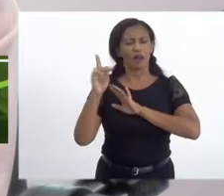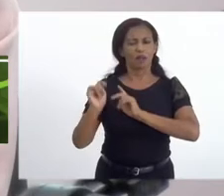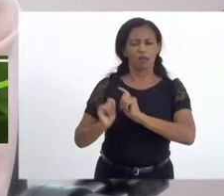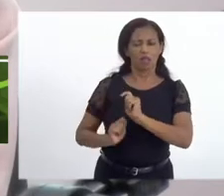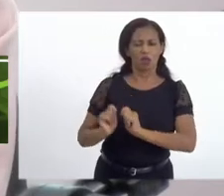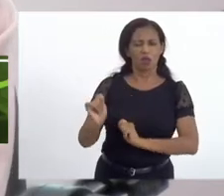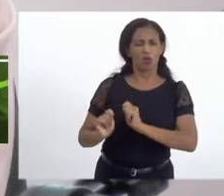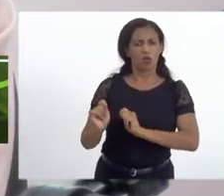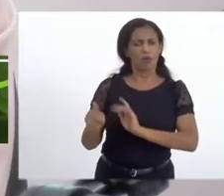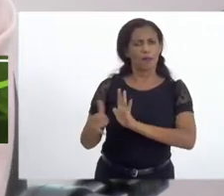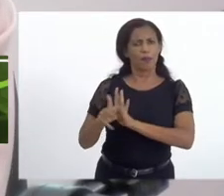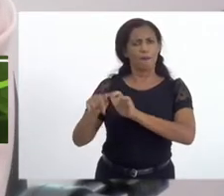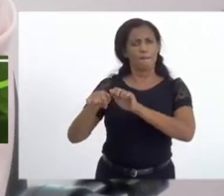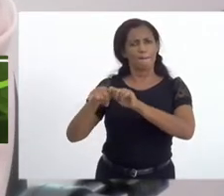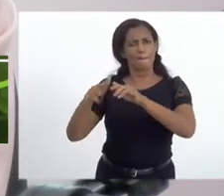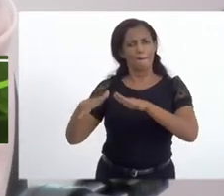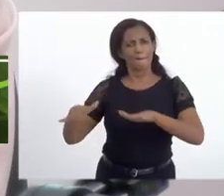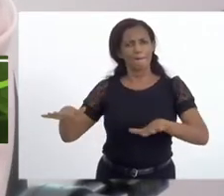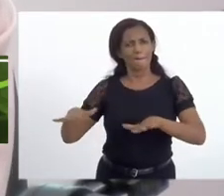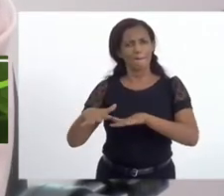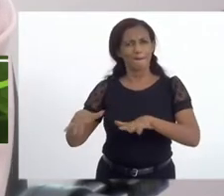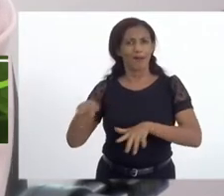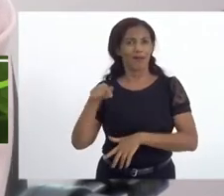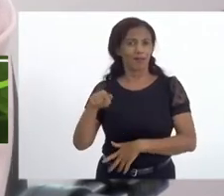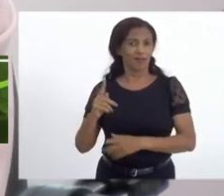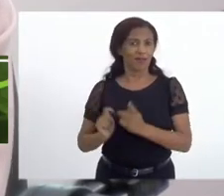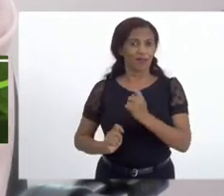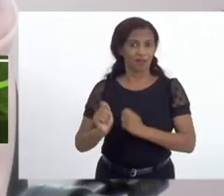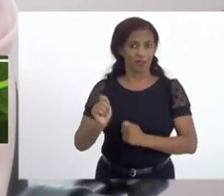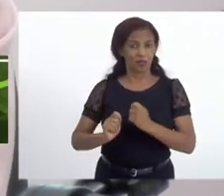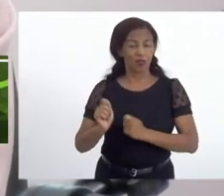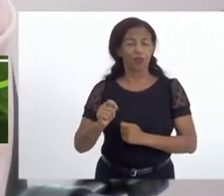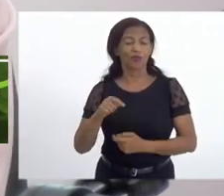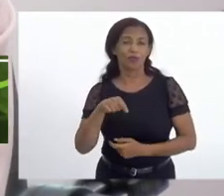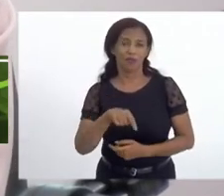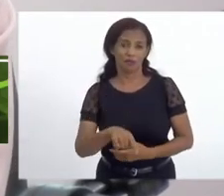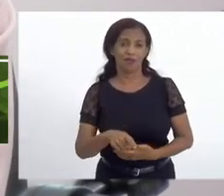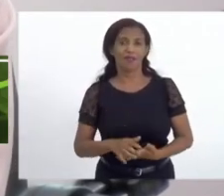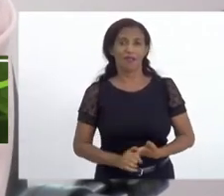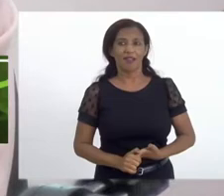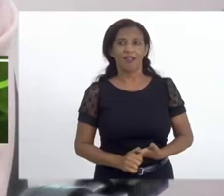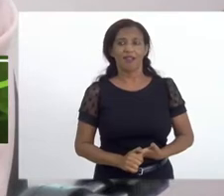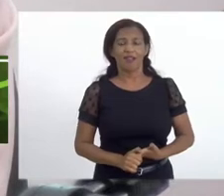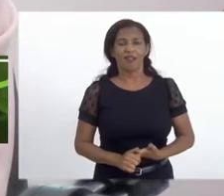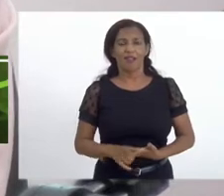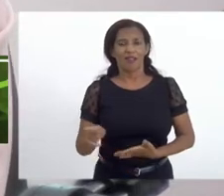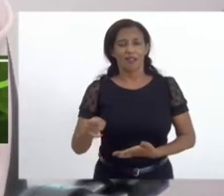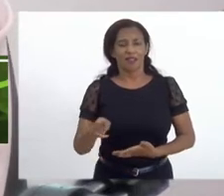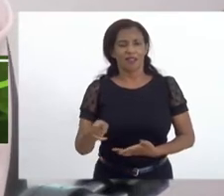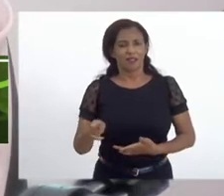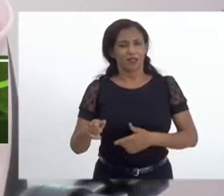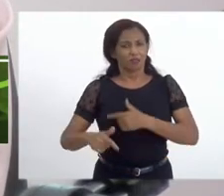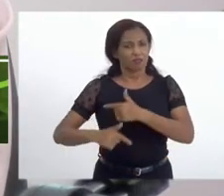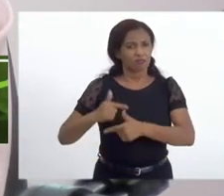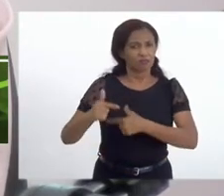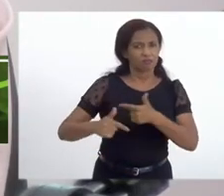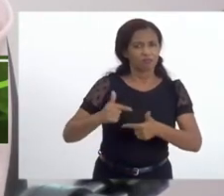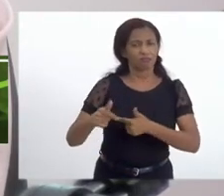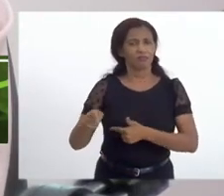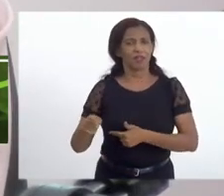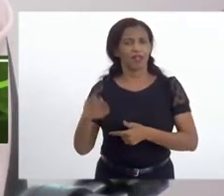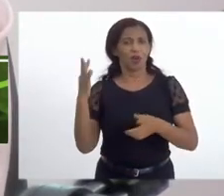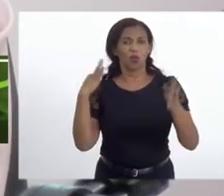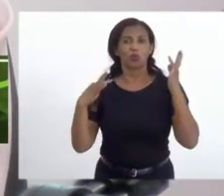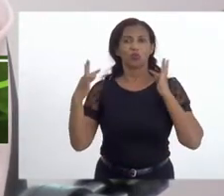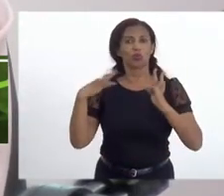do mar, e uma dessas economias é a questão, uma dessas atividades produtivas trata do